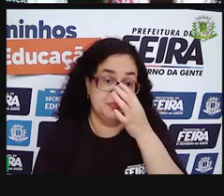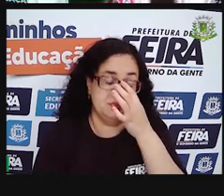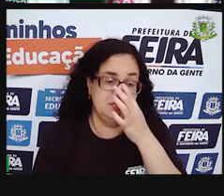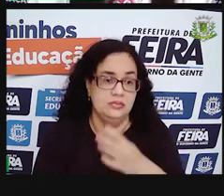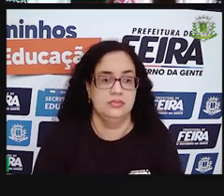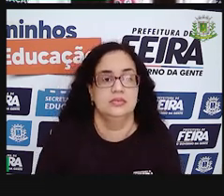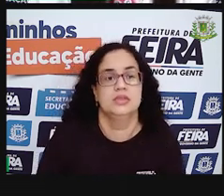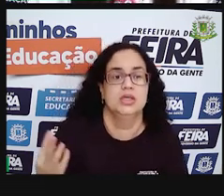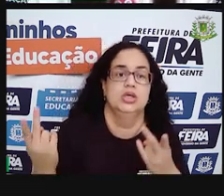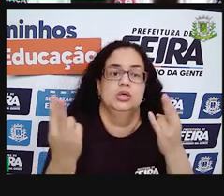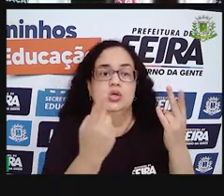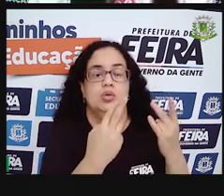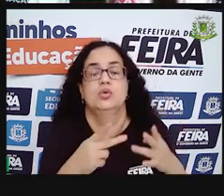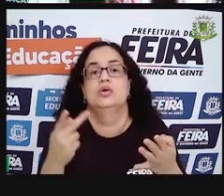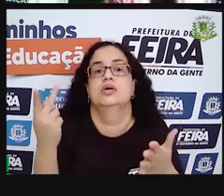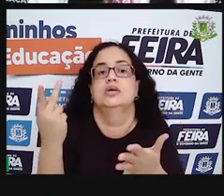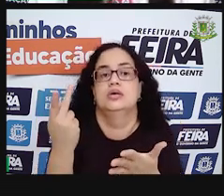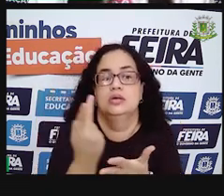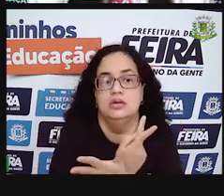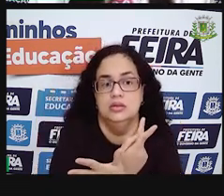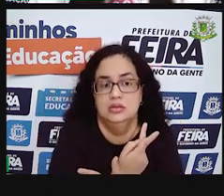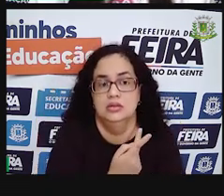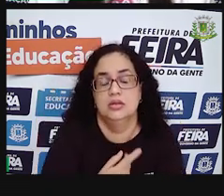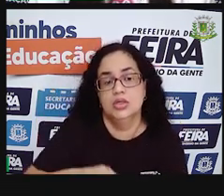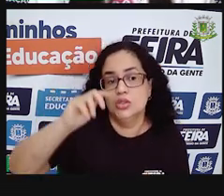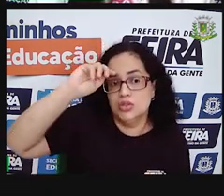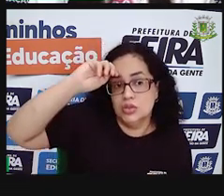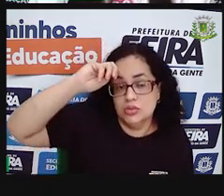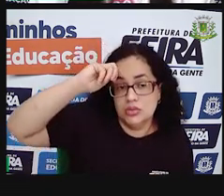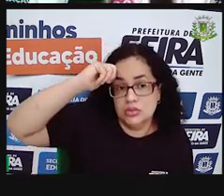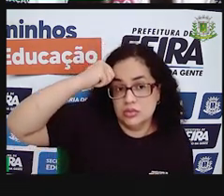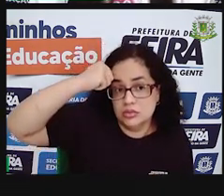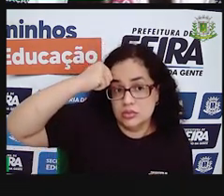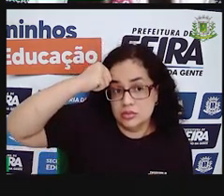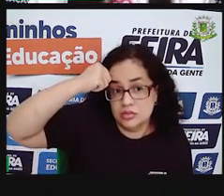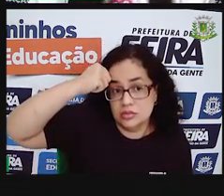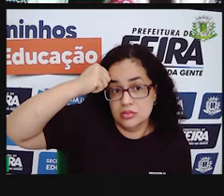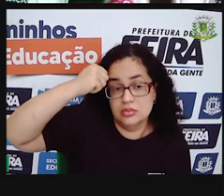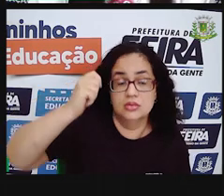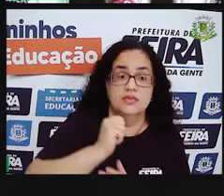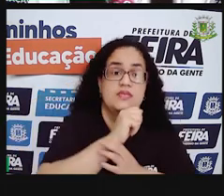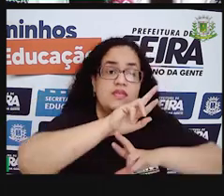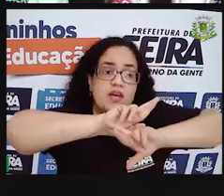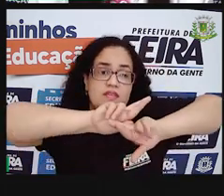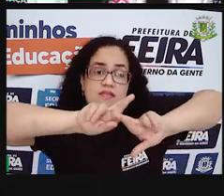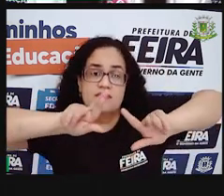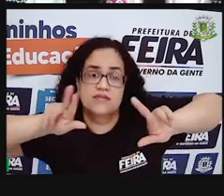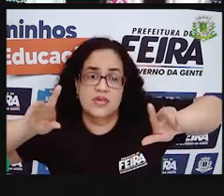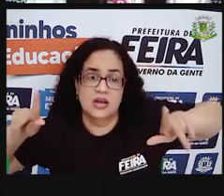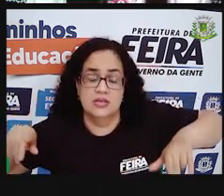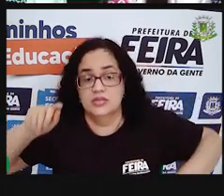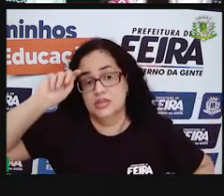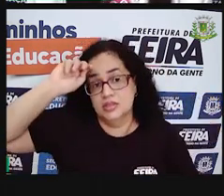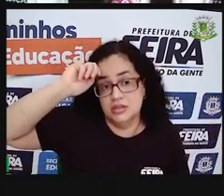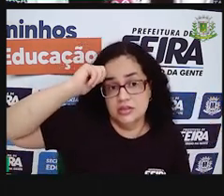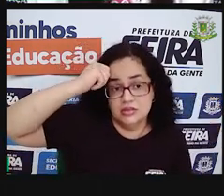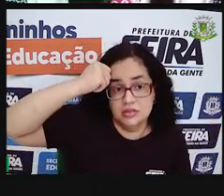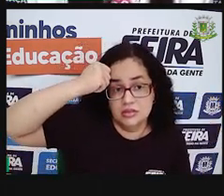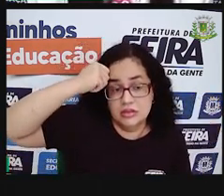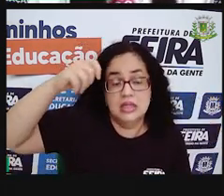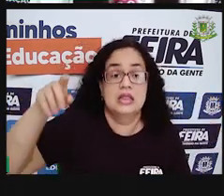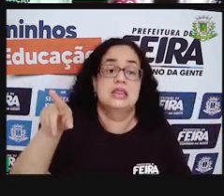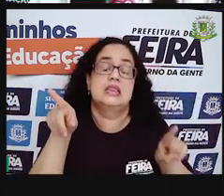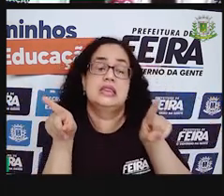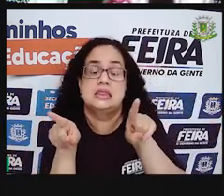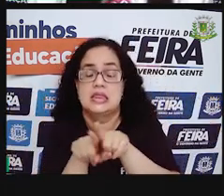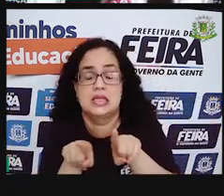indígena. E a mesma coisa acontece com os africanos, que vieram para cá de diversas partes da África. Então,